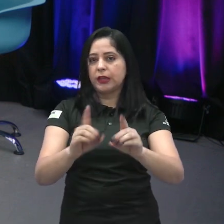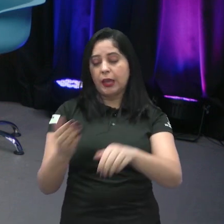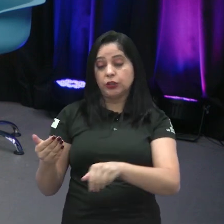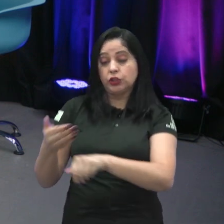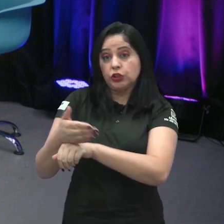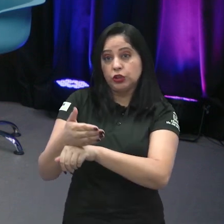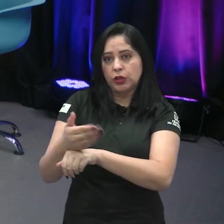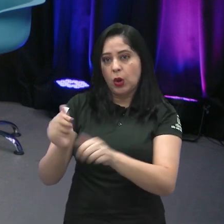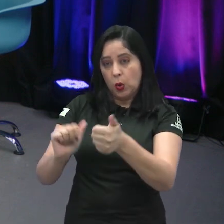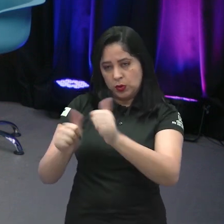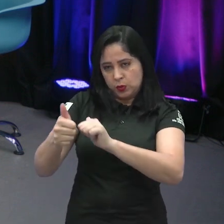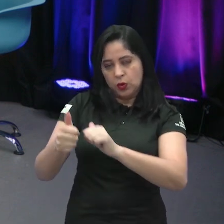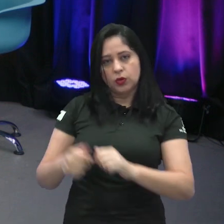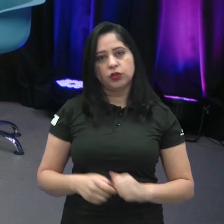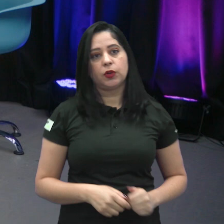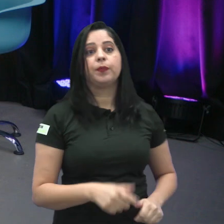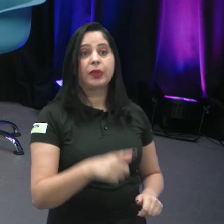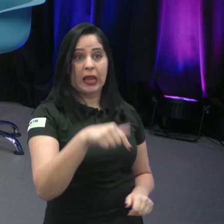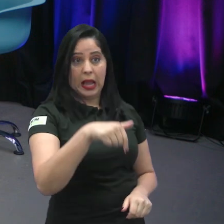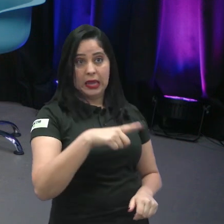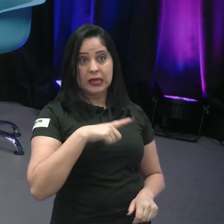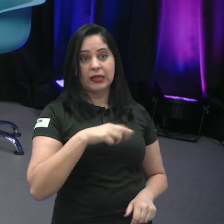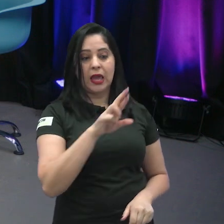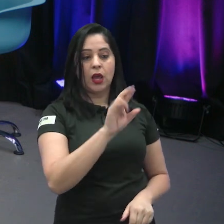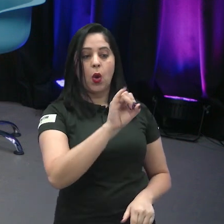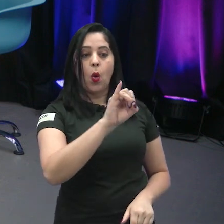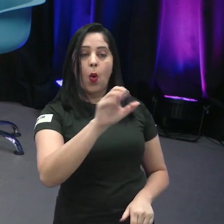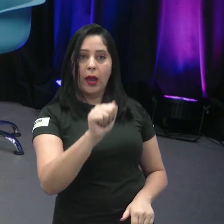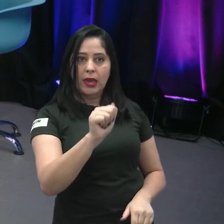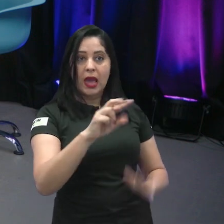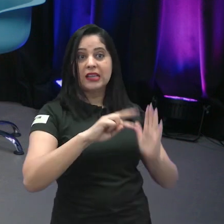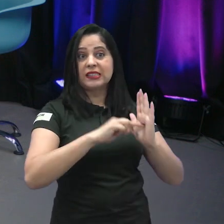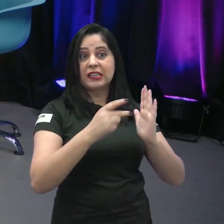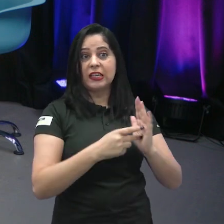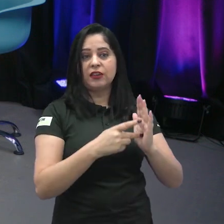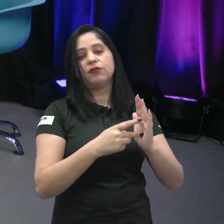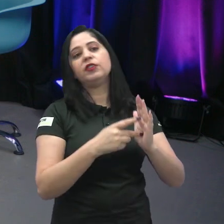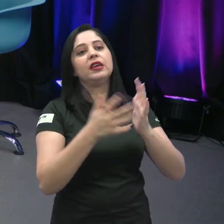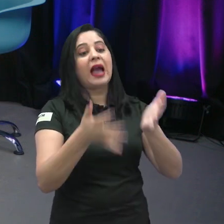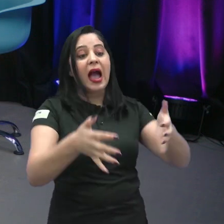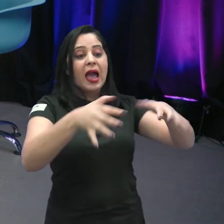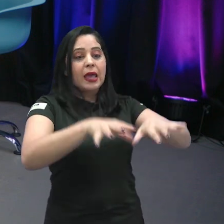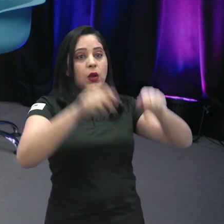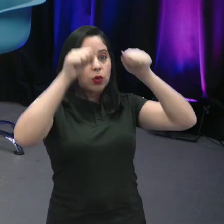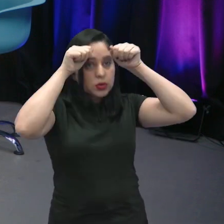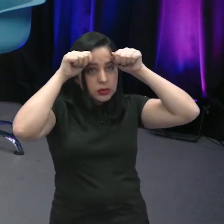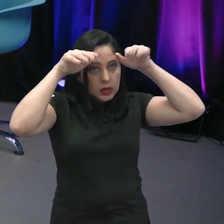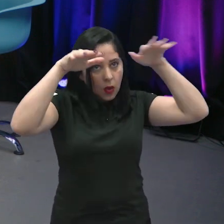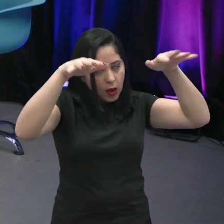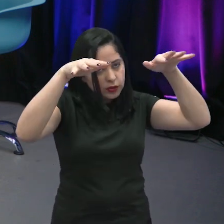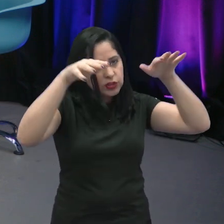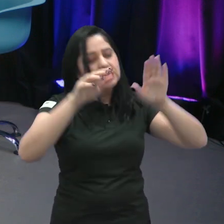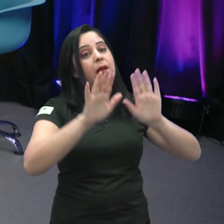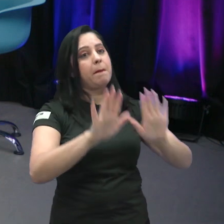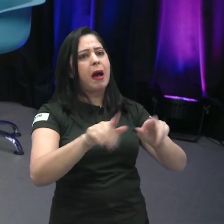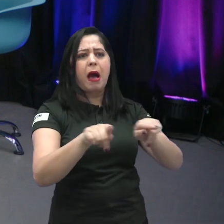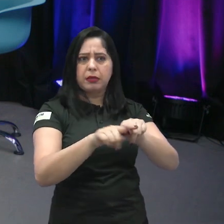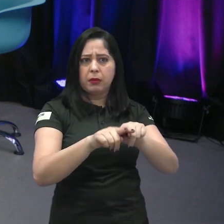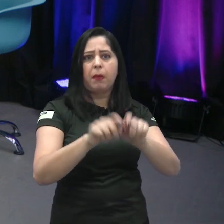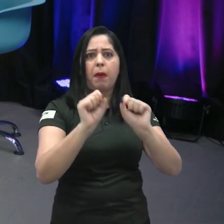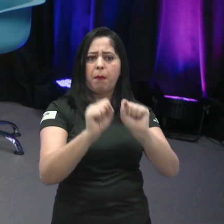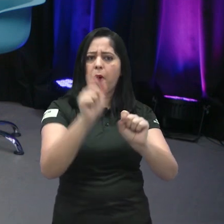estar praticando atividade física? Nós temos o RIA, né, que é a Rede de Inclusão do Autista, mas isso também atende